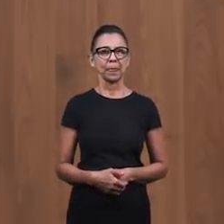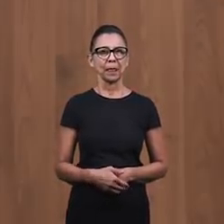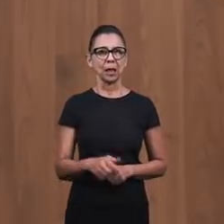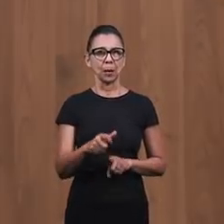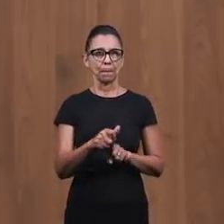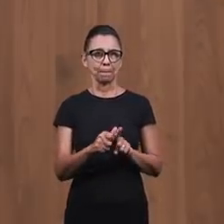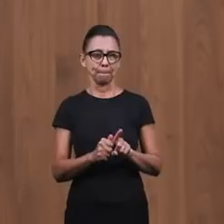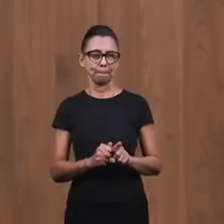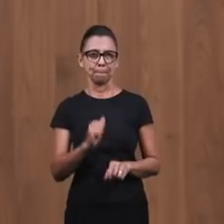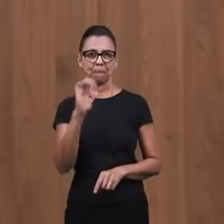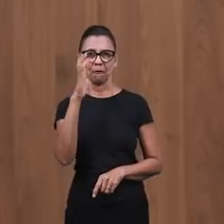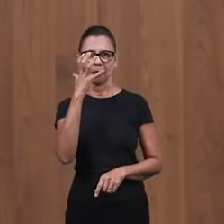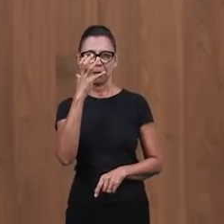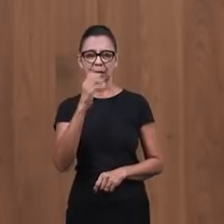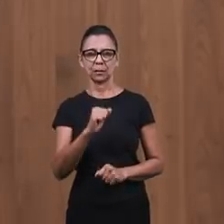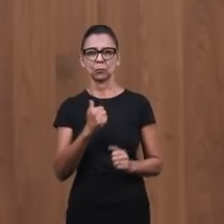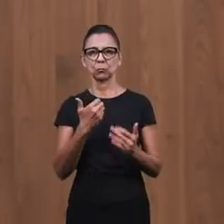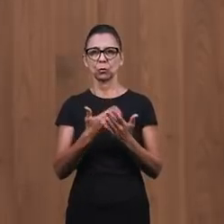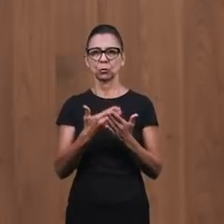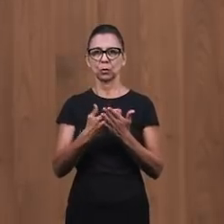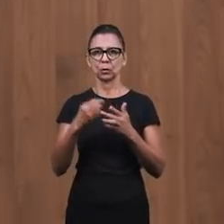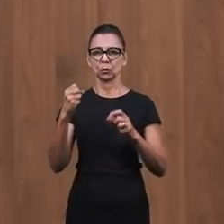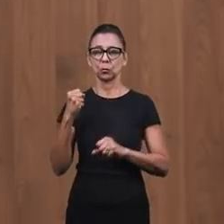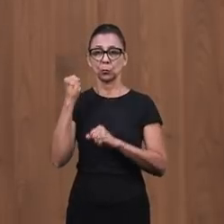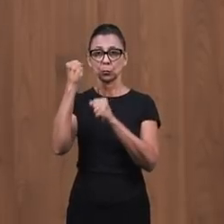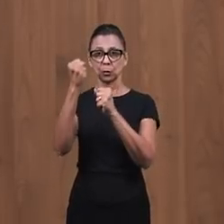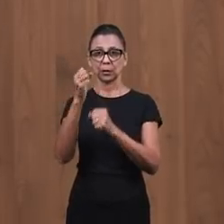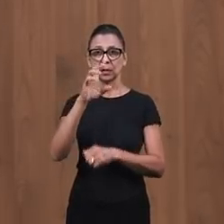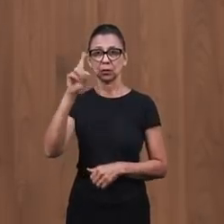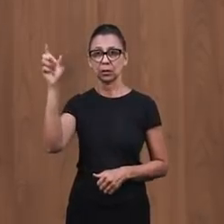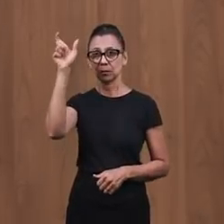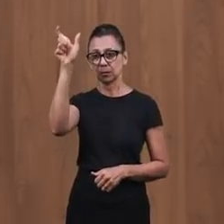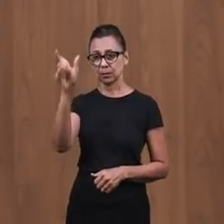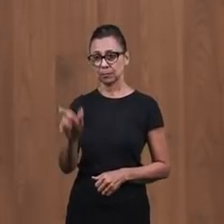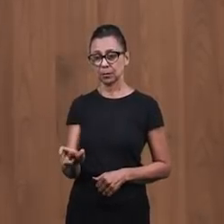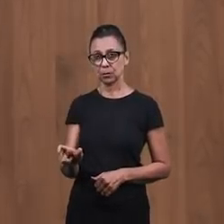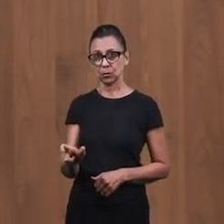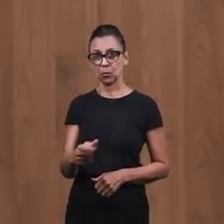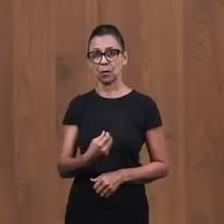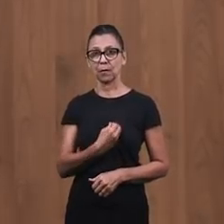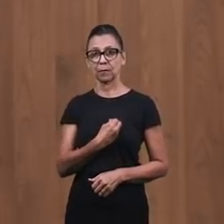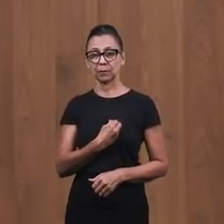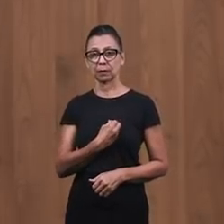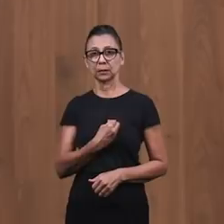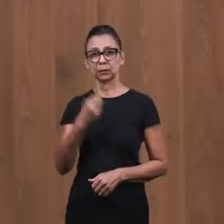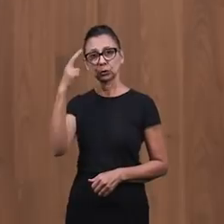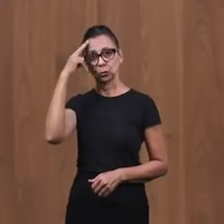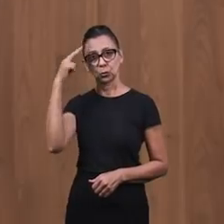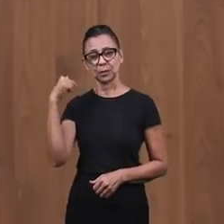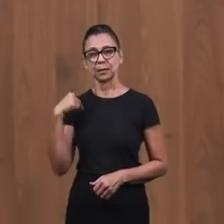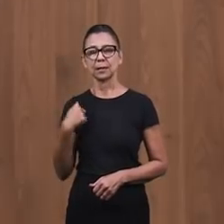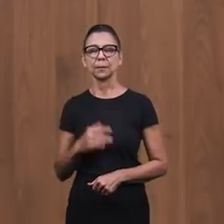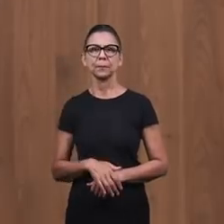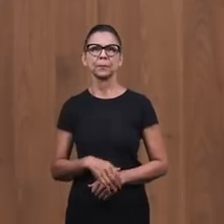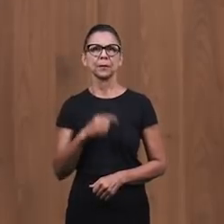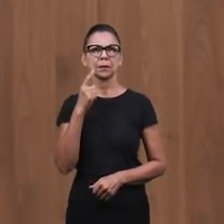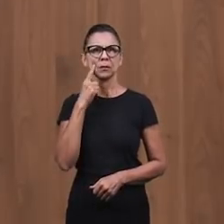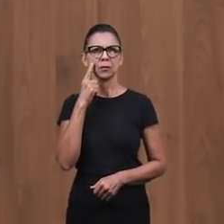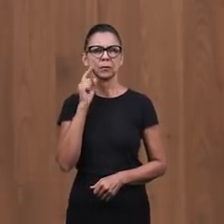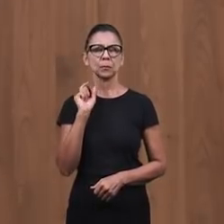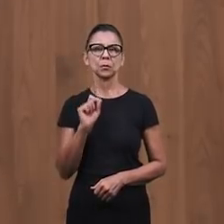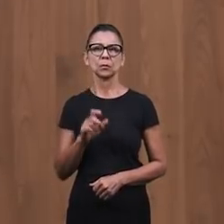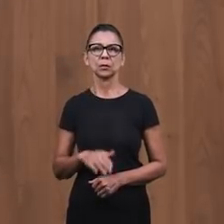Ao longo do mês de fevereiro, estamos estudando sobre o poder de Deus na vida de José. E nós vimos na